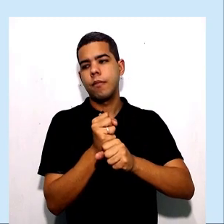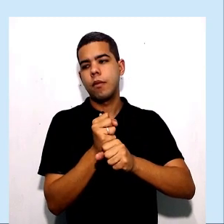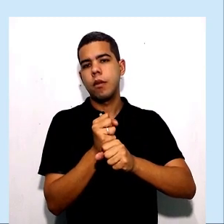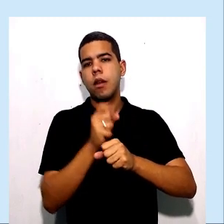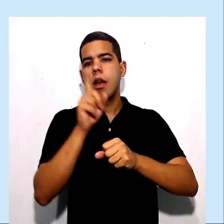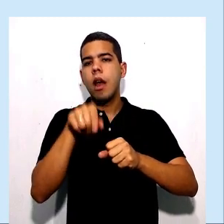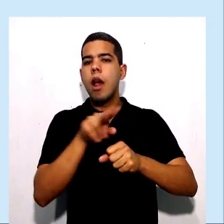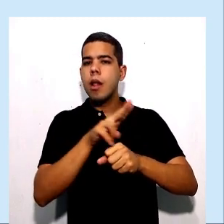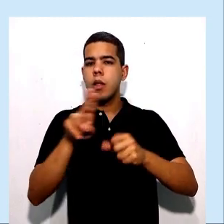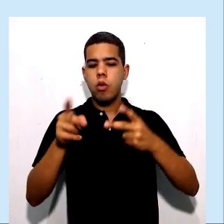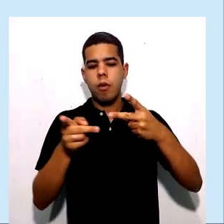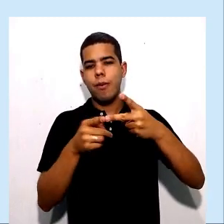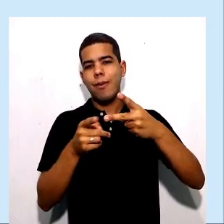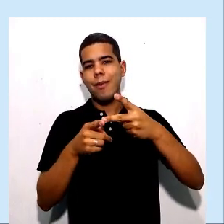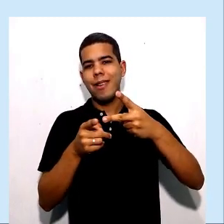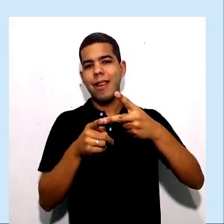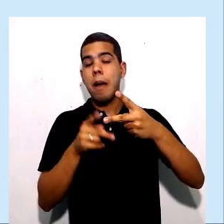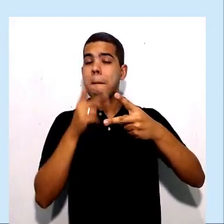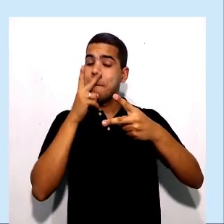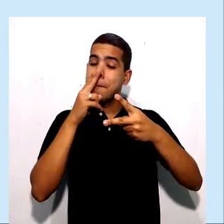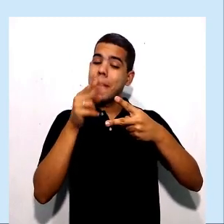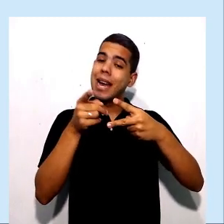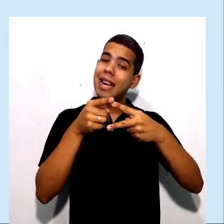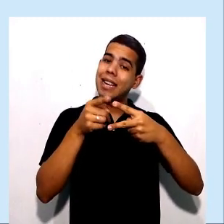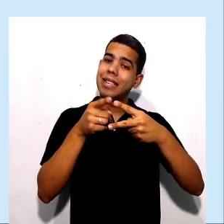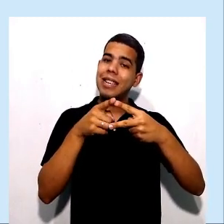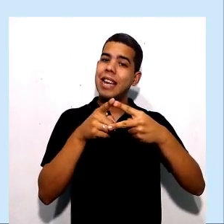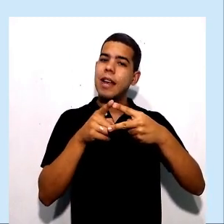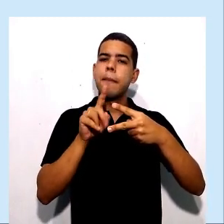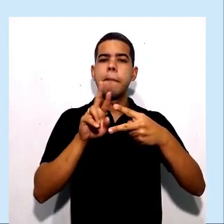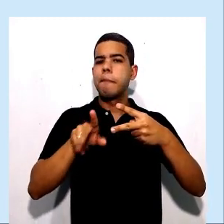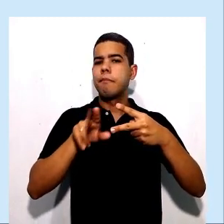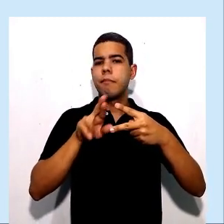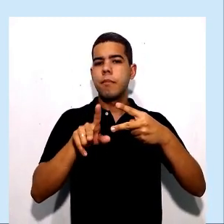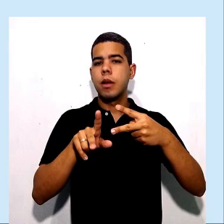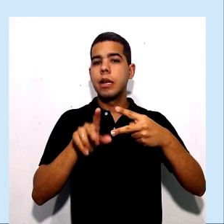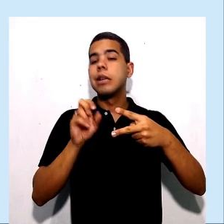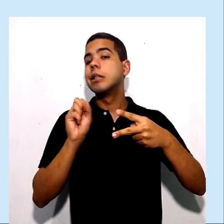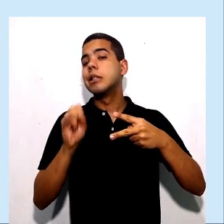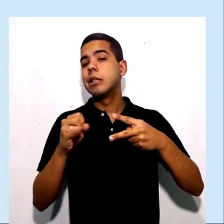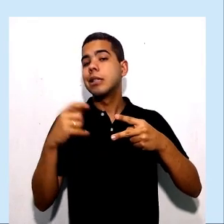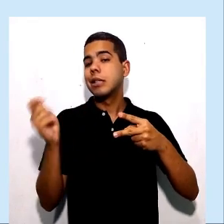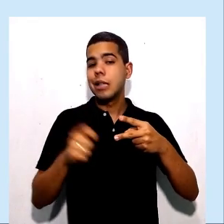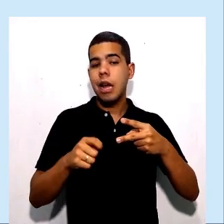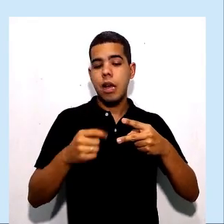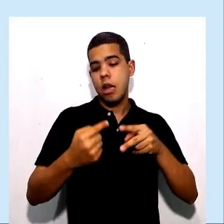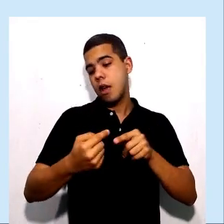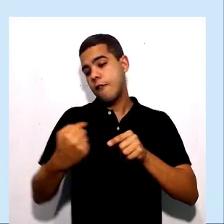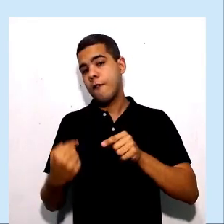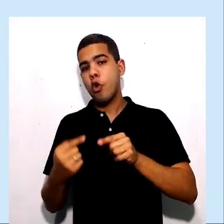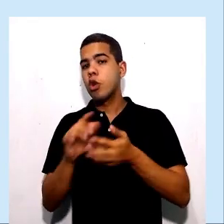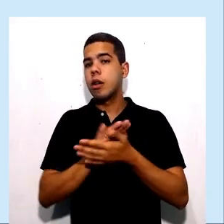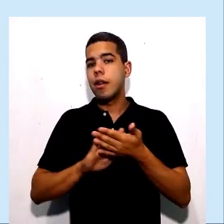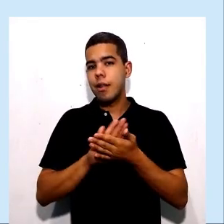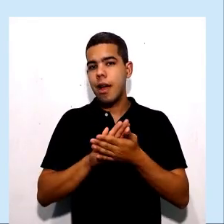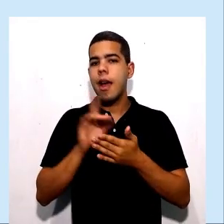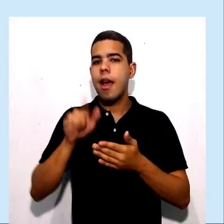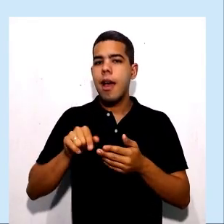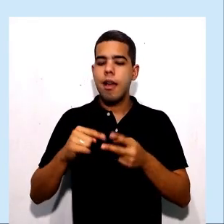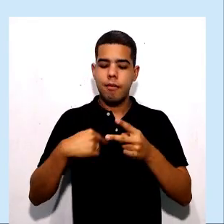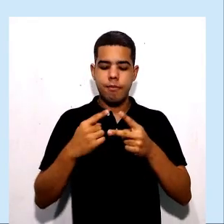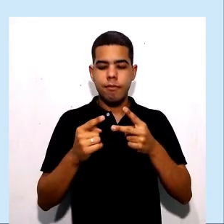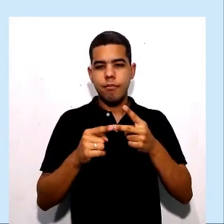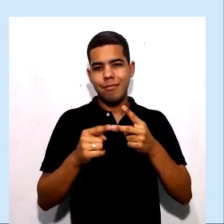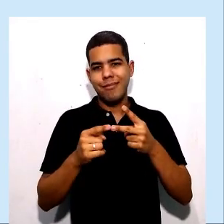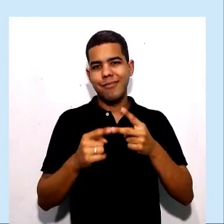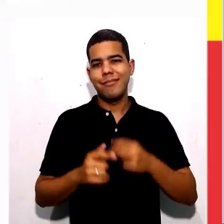sequência é não recursiva. Parece ser recursiva, mas como a gente determina qualquer elemento sem precisar do anterior, é não